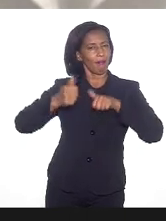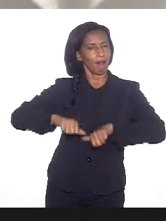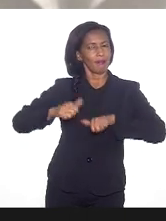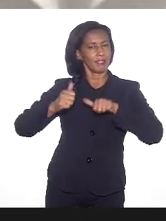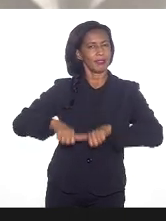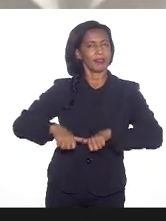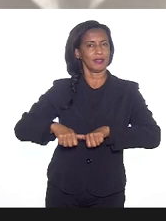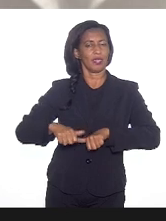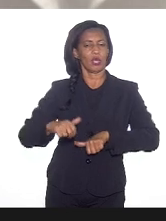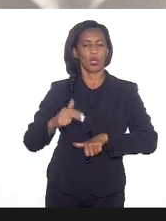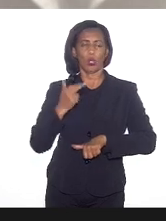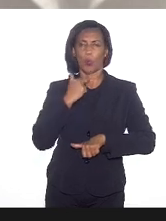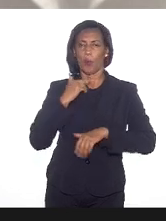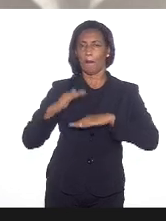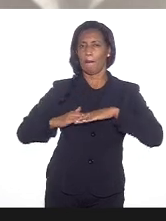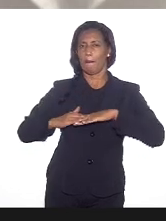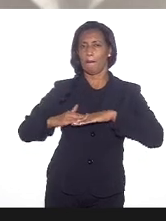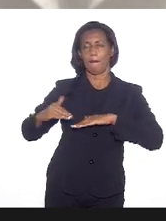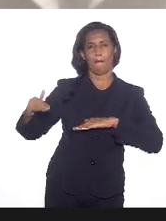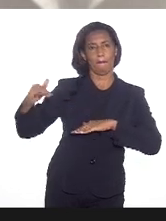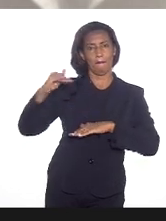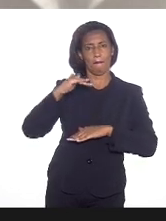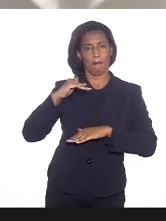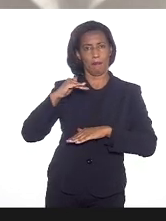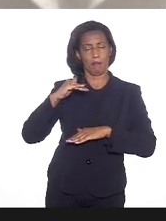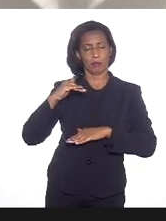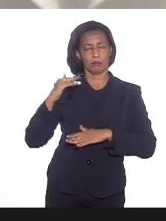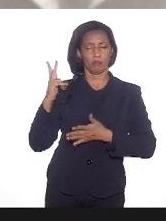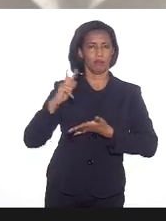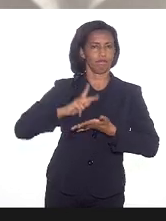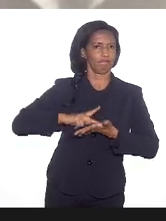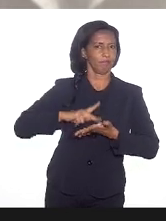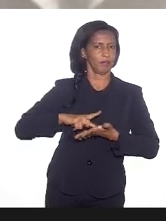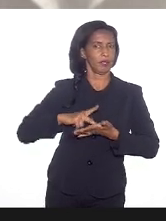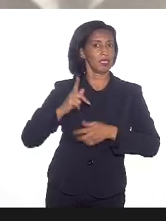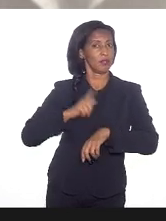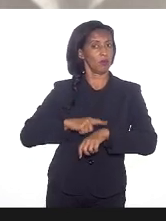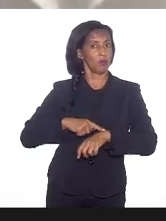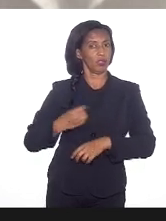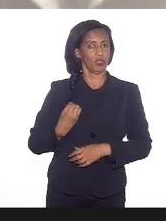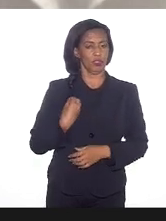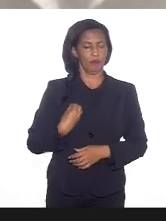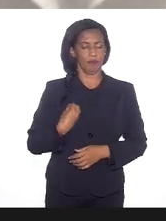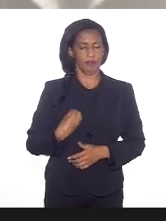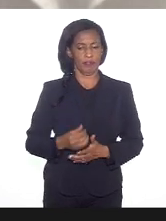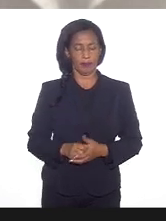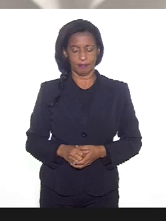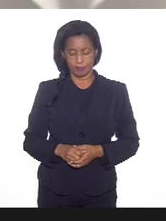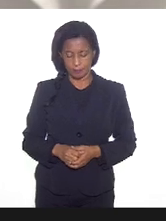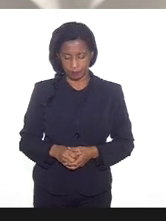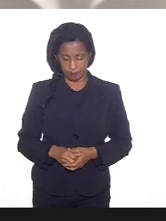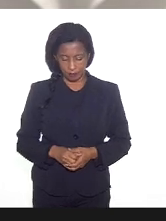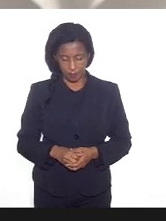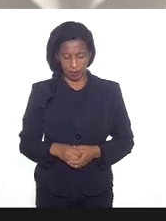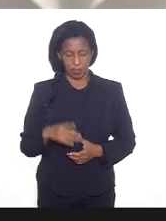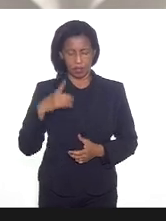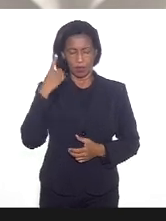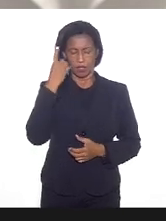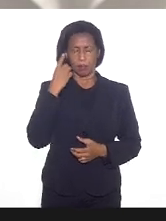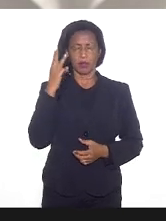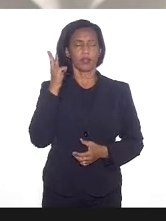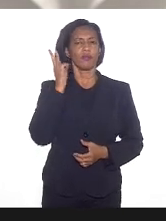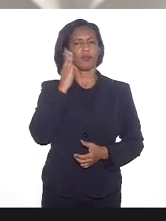ser de maior propriedade do que esse momento que a gente está vivendo. O deputado Valdeque Carneiro foi